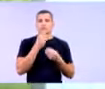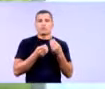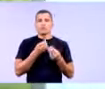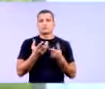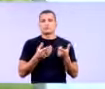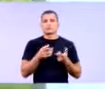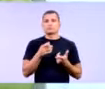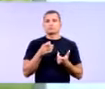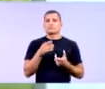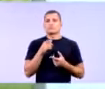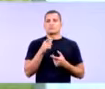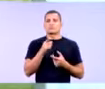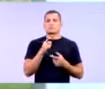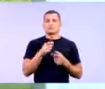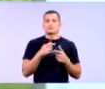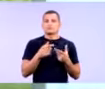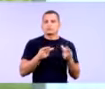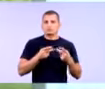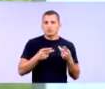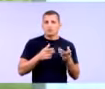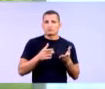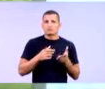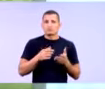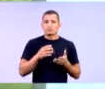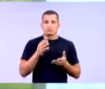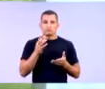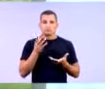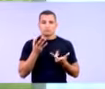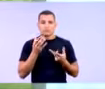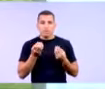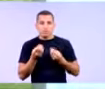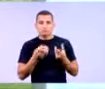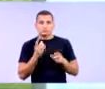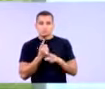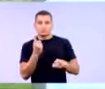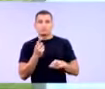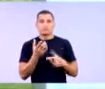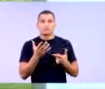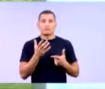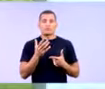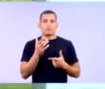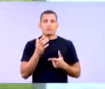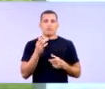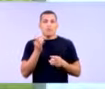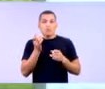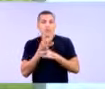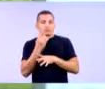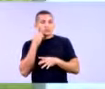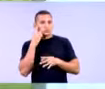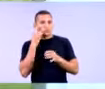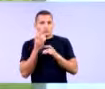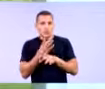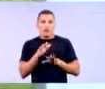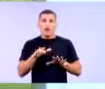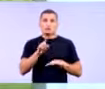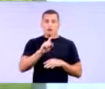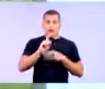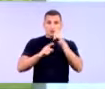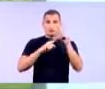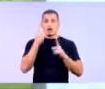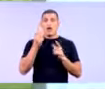no pré-projeto, você aí prever as conclusões, mas você vai criar hipóteses, né?